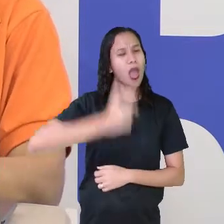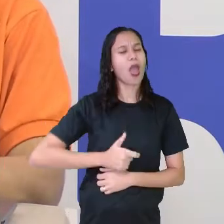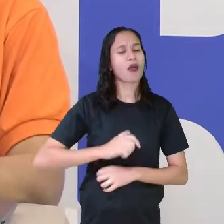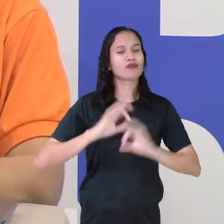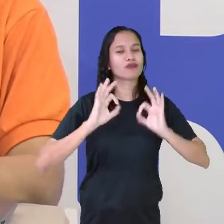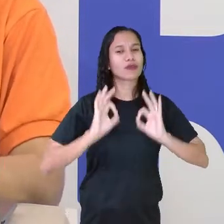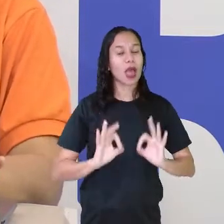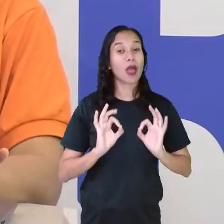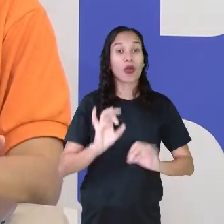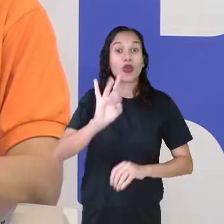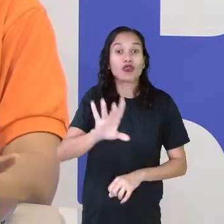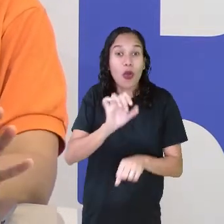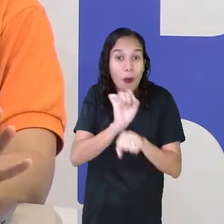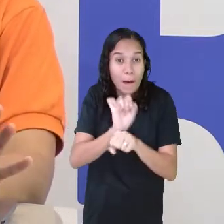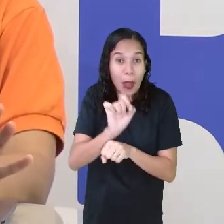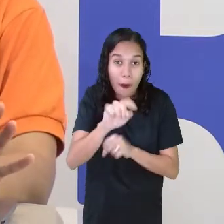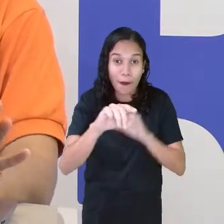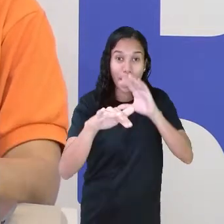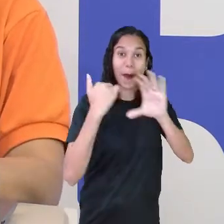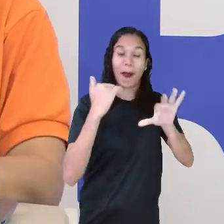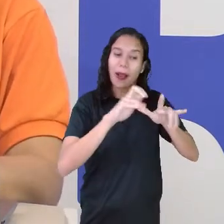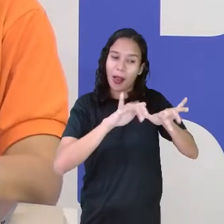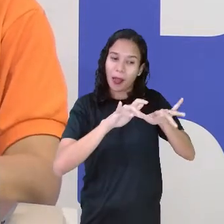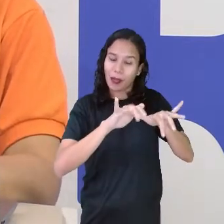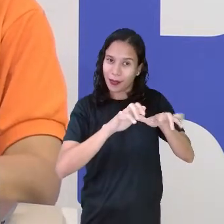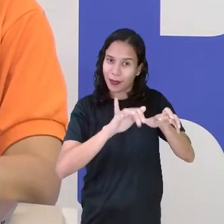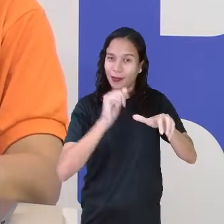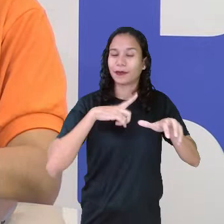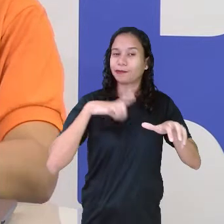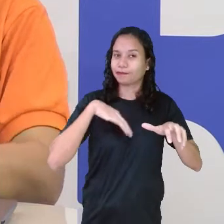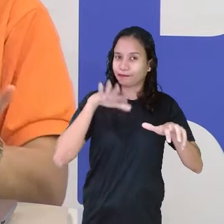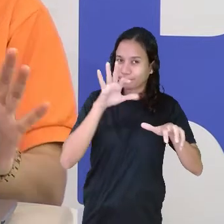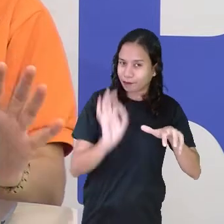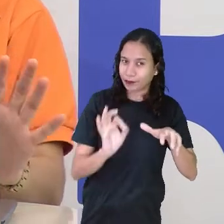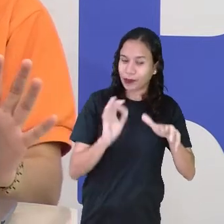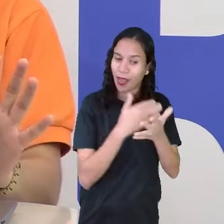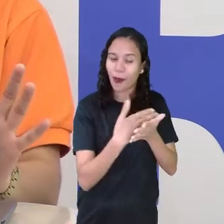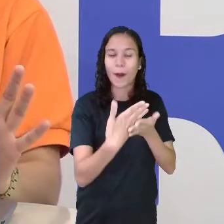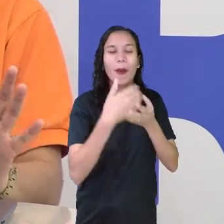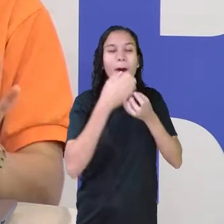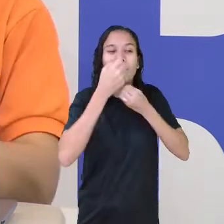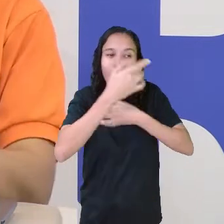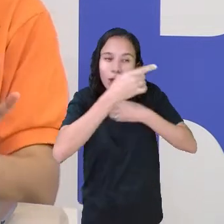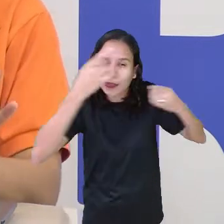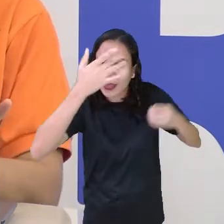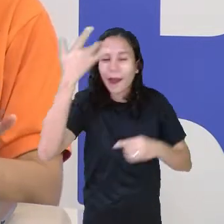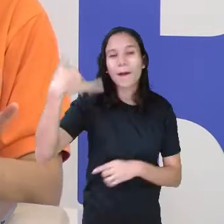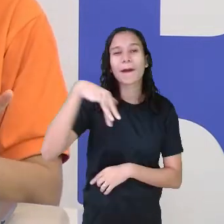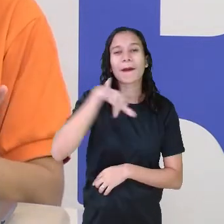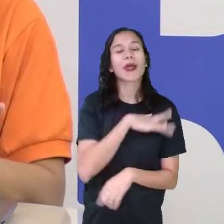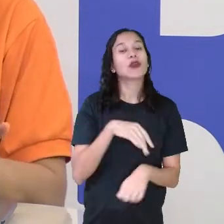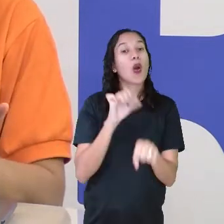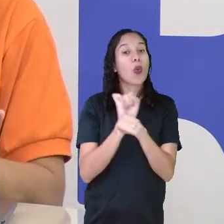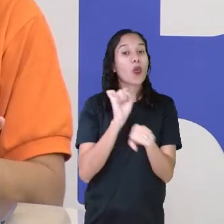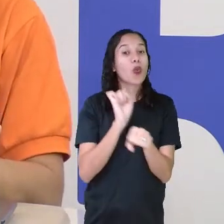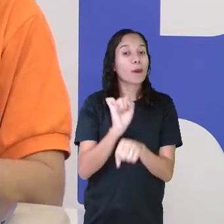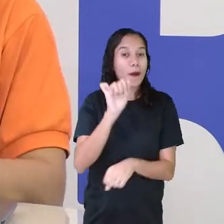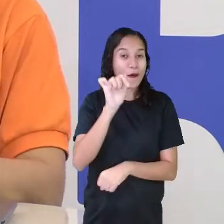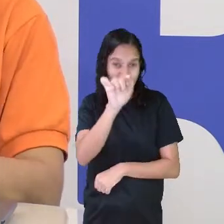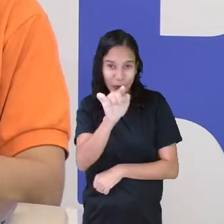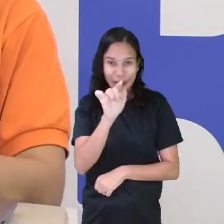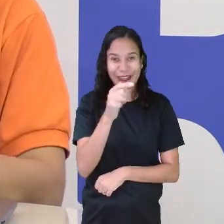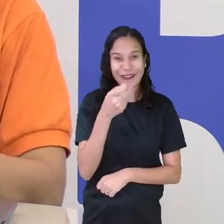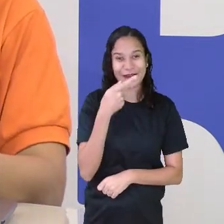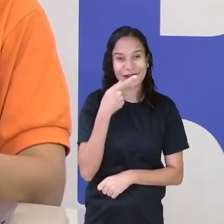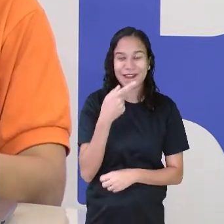aqui aguardando a sua interação. Estou no chat, já dei até bom dia. Estou esperando você